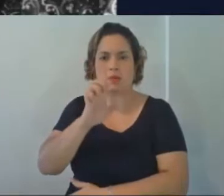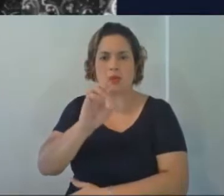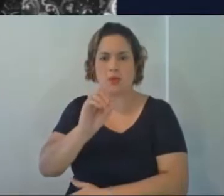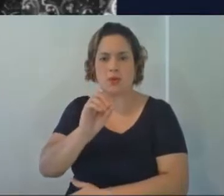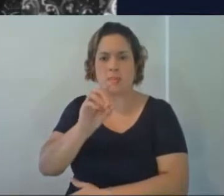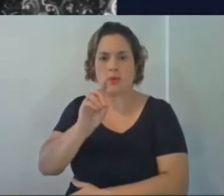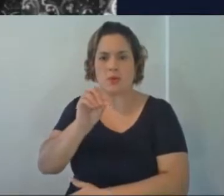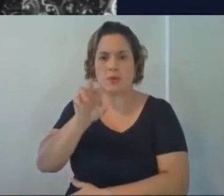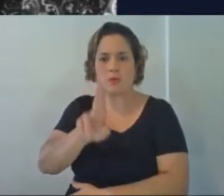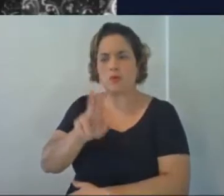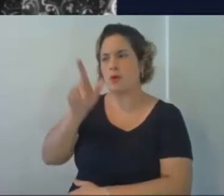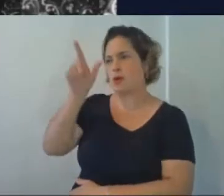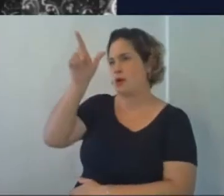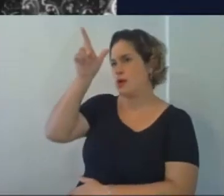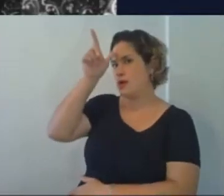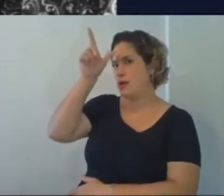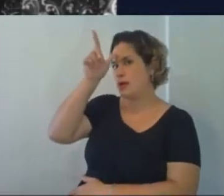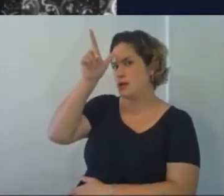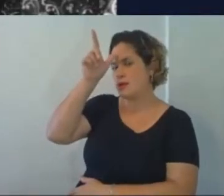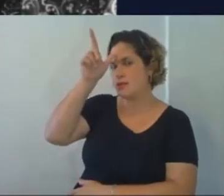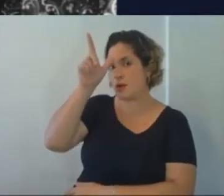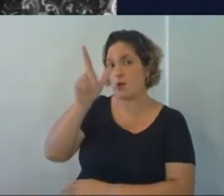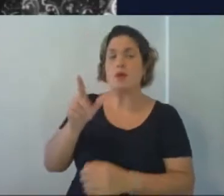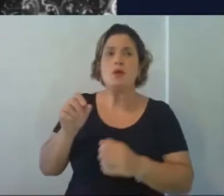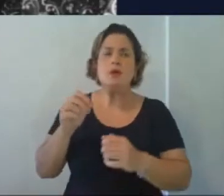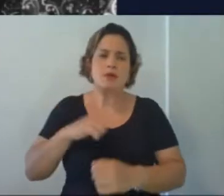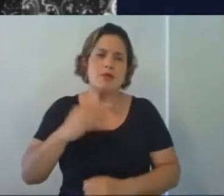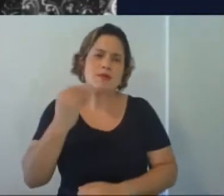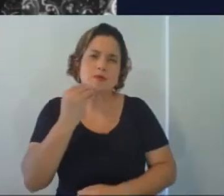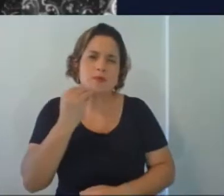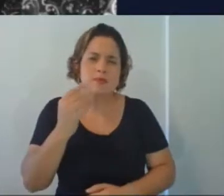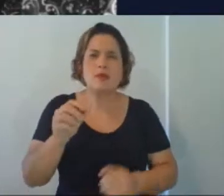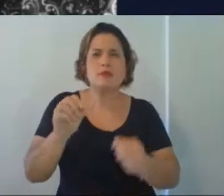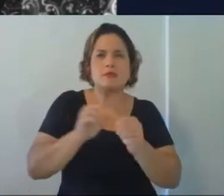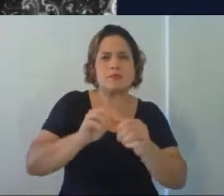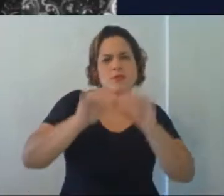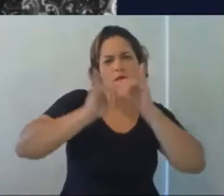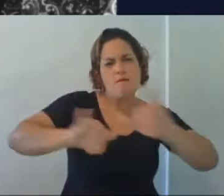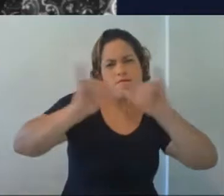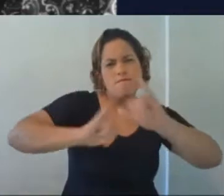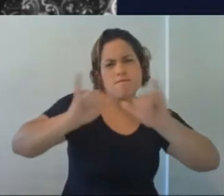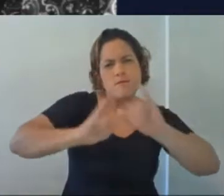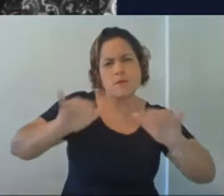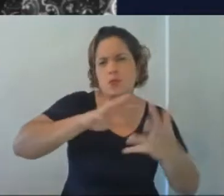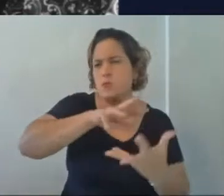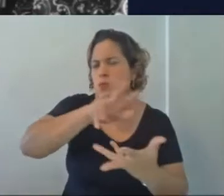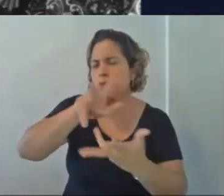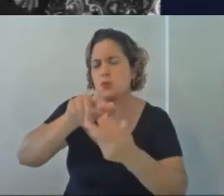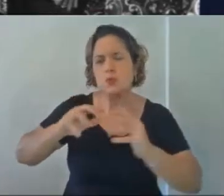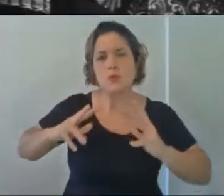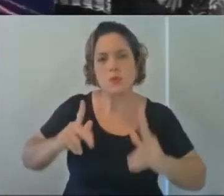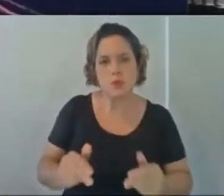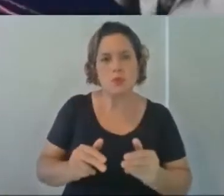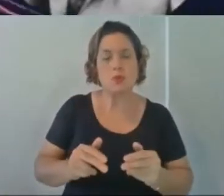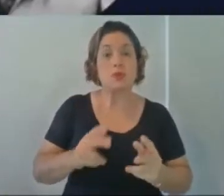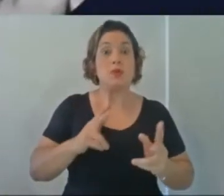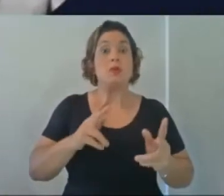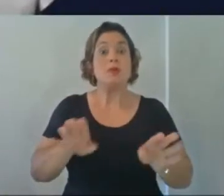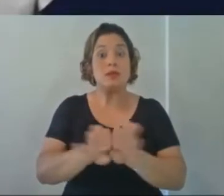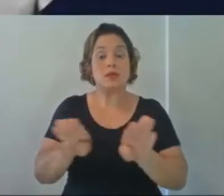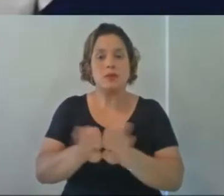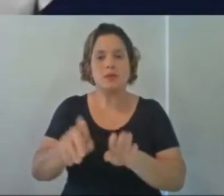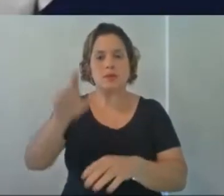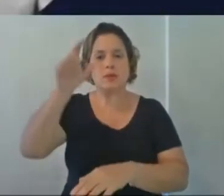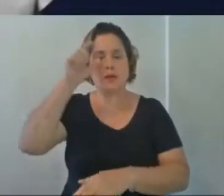etnólogo alemão que, além de outros, teve a oportunidade de projetar isso para o grande mundo, aonde o Mário de